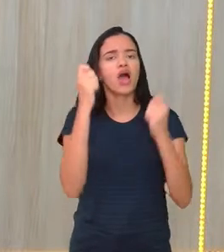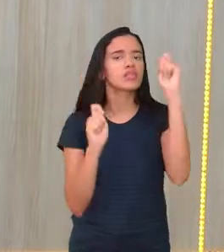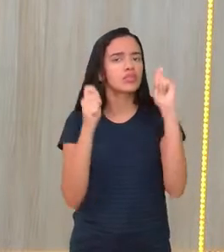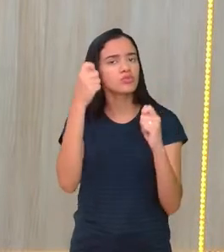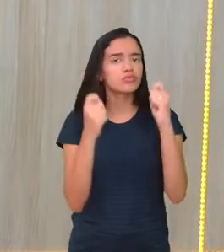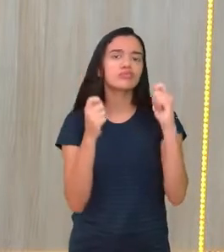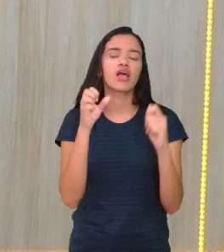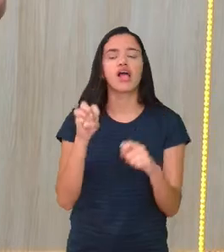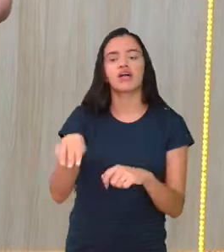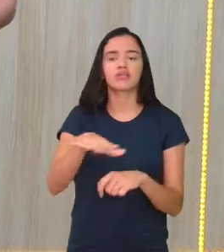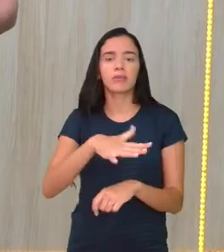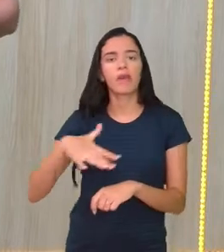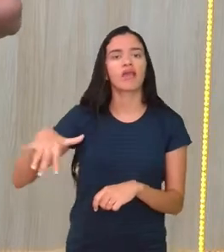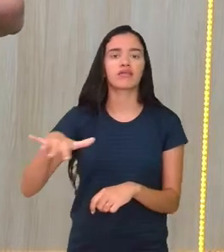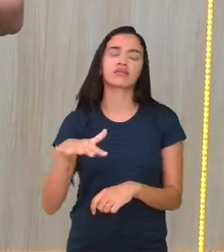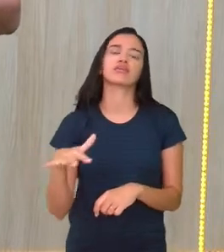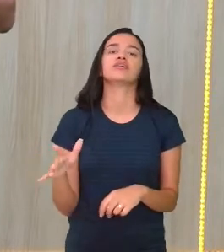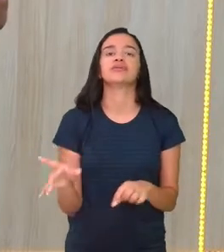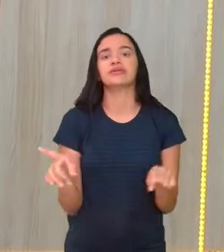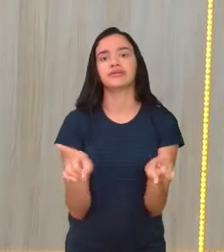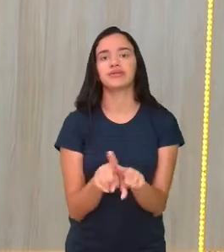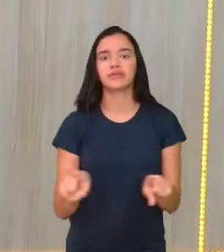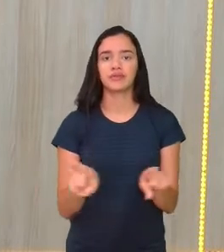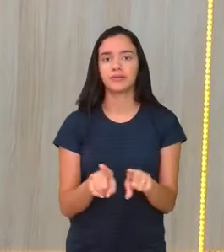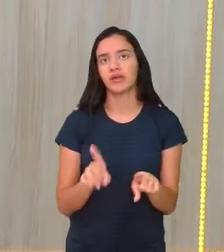de mercado,